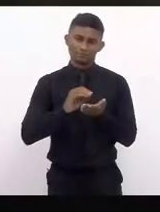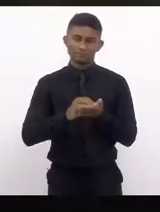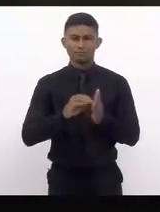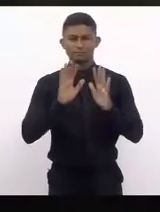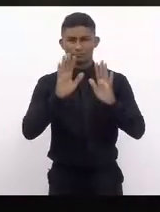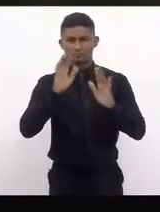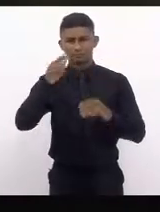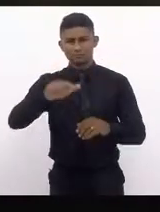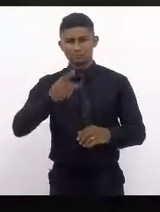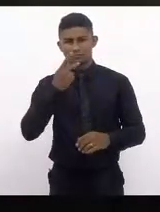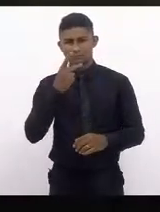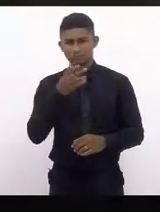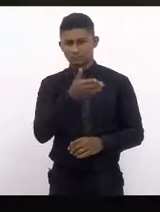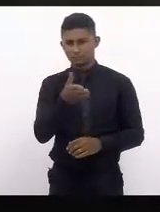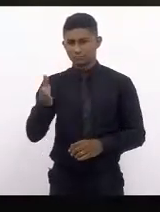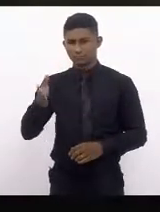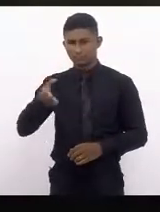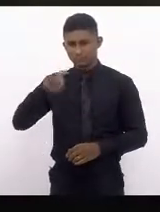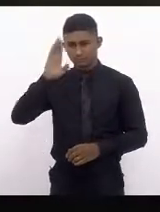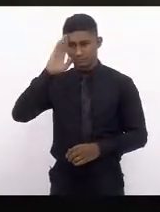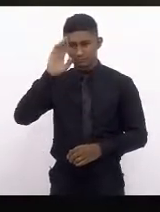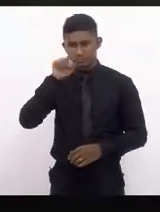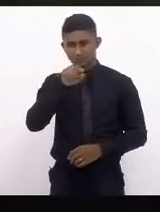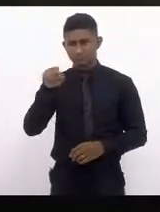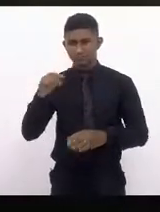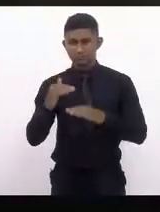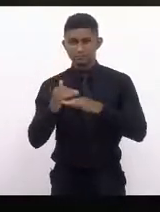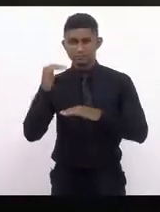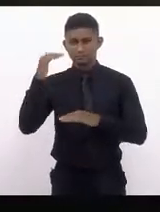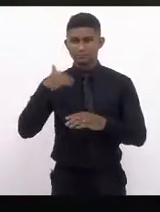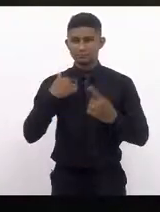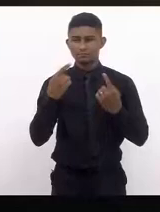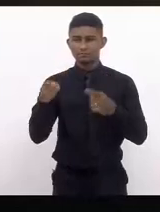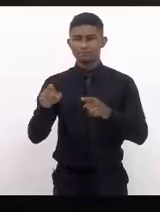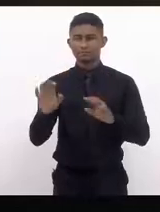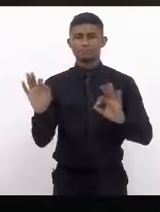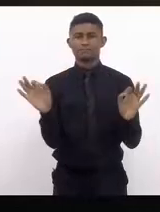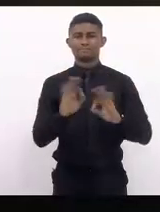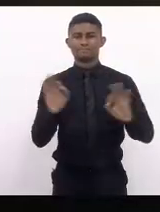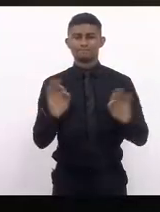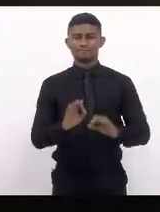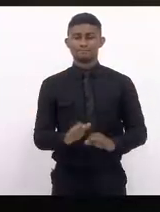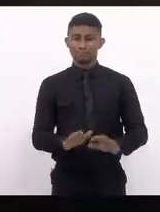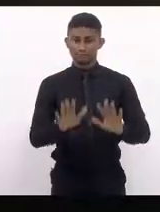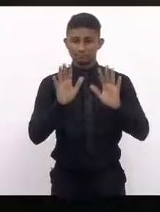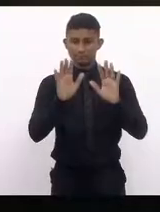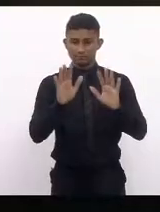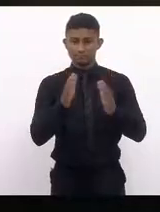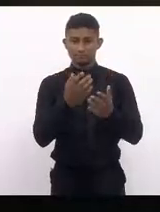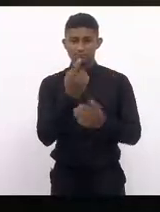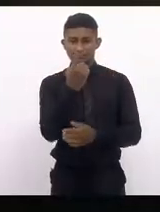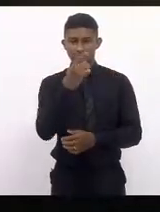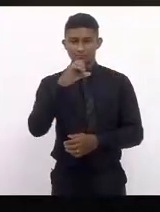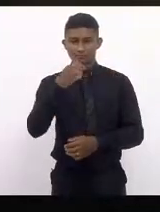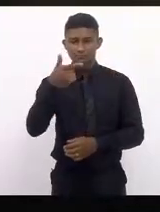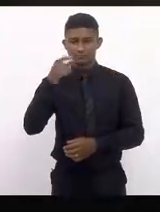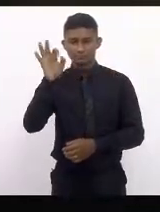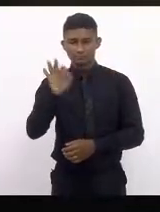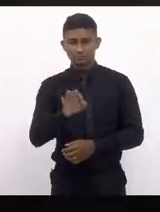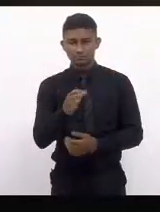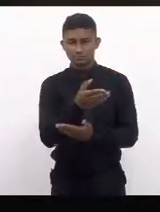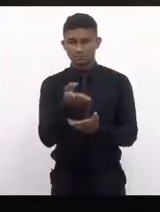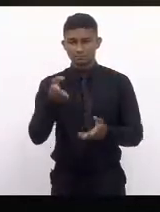contra Os oficiais nada contra os coronéis mas os 192 por cento para Coronel